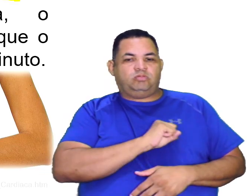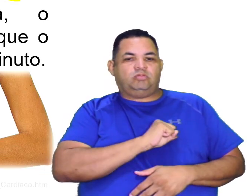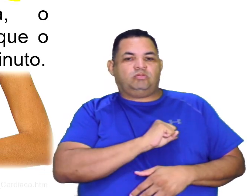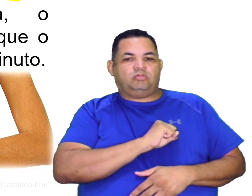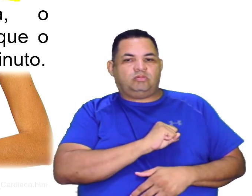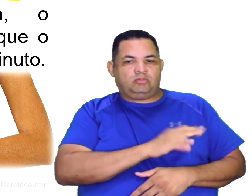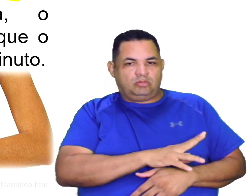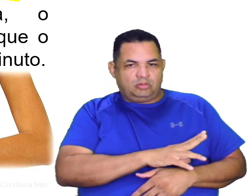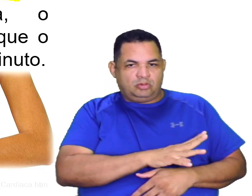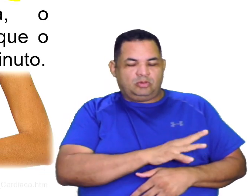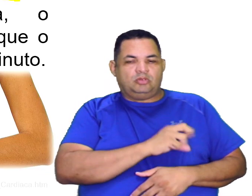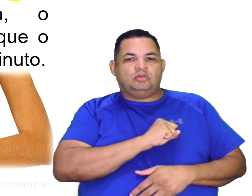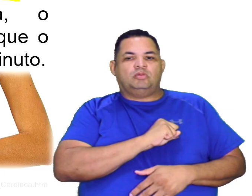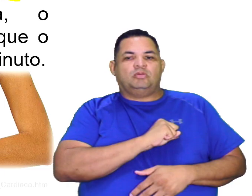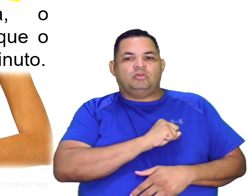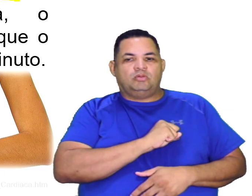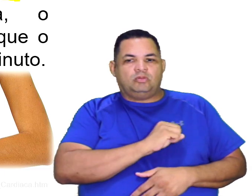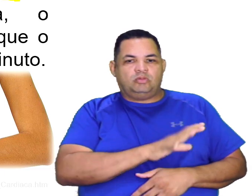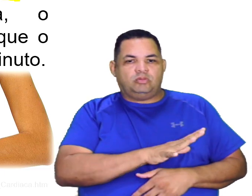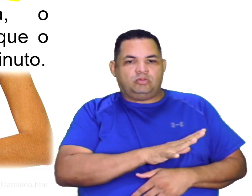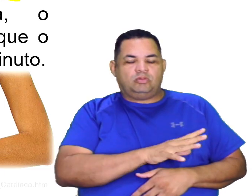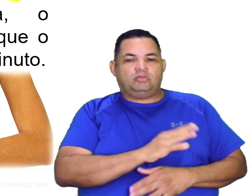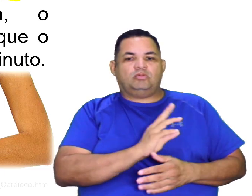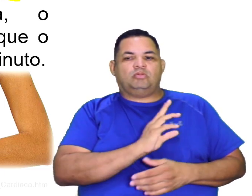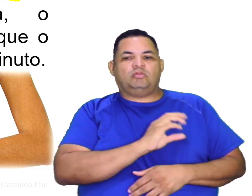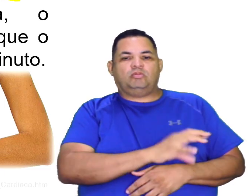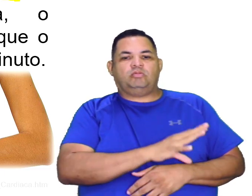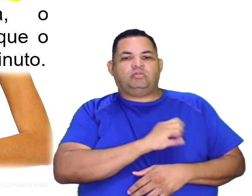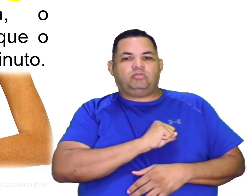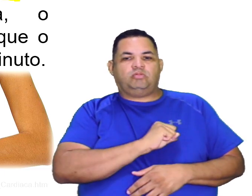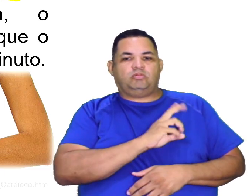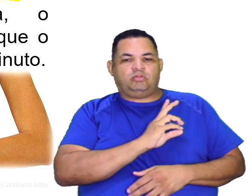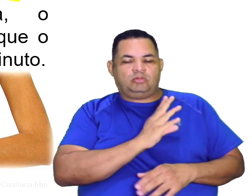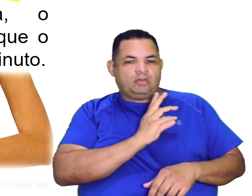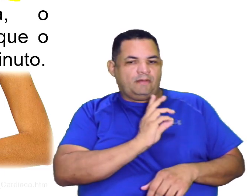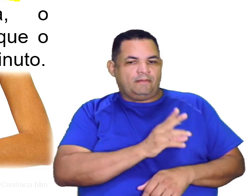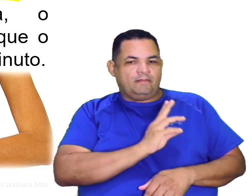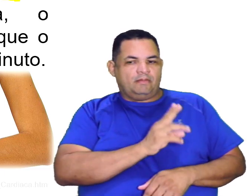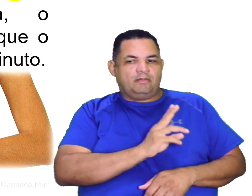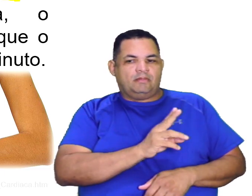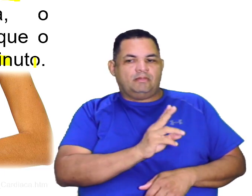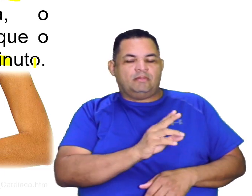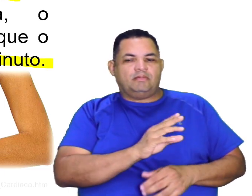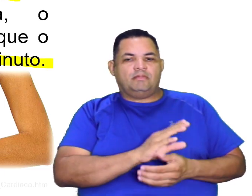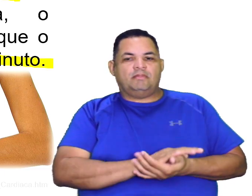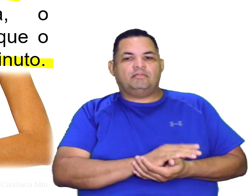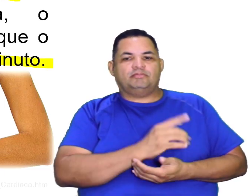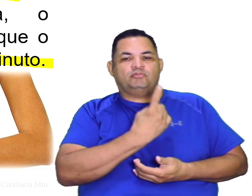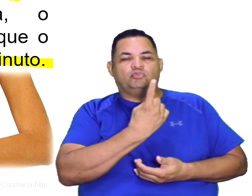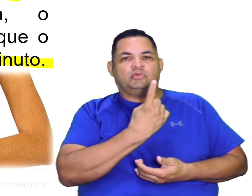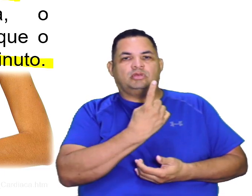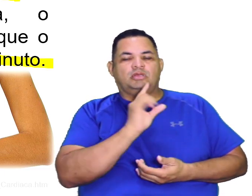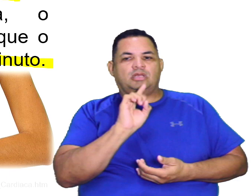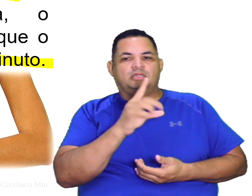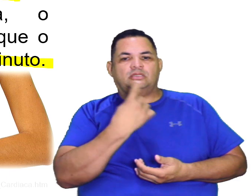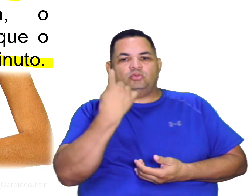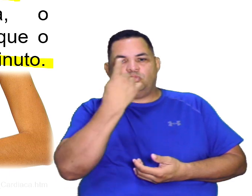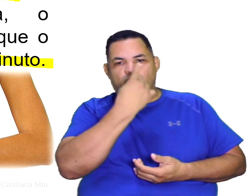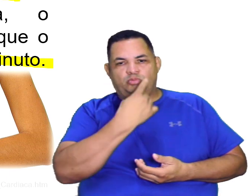meu coração, tá? Então, o número de vezes que o meu coração bate dentro de 1 minutinho.